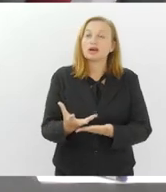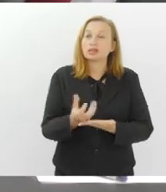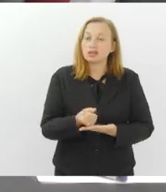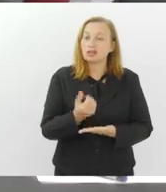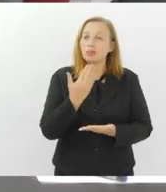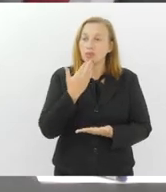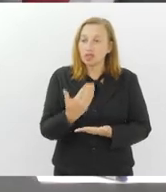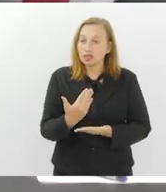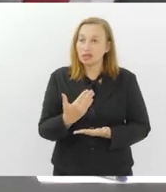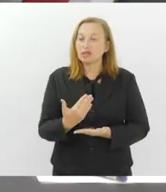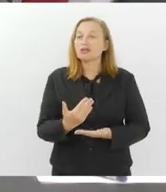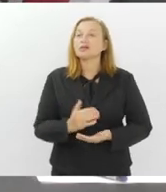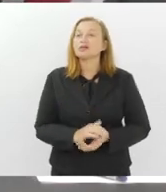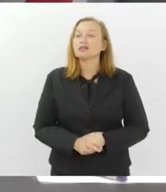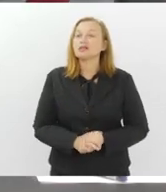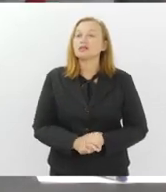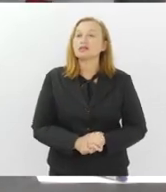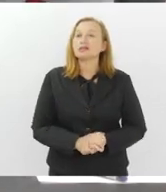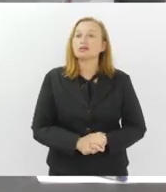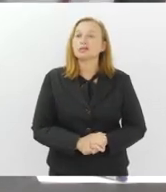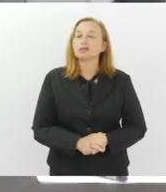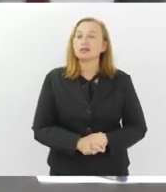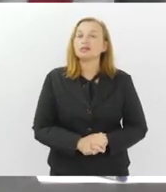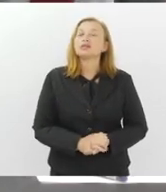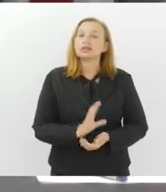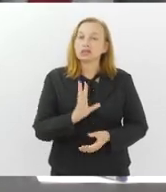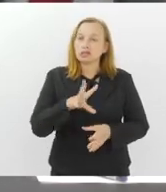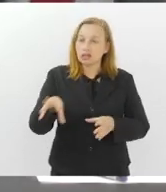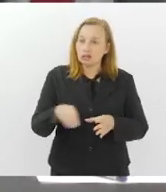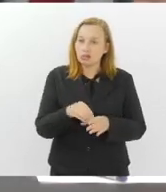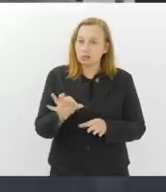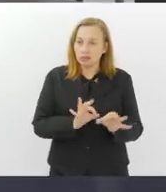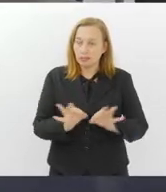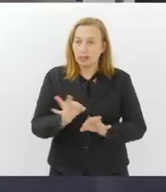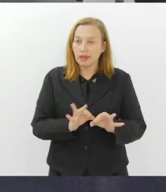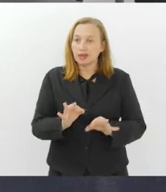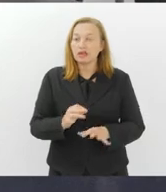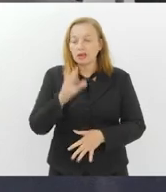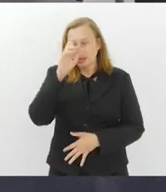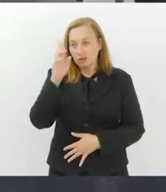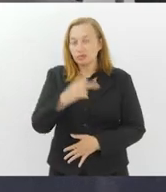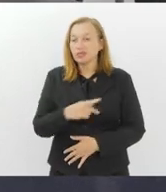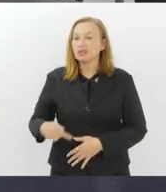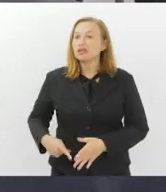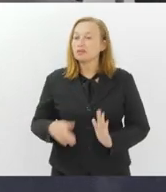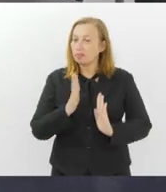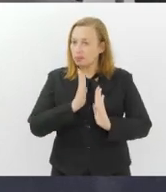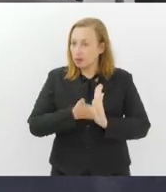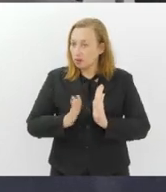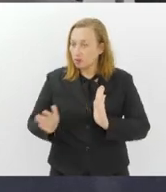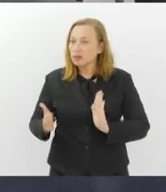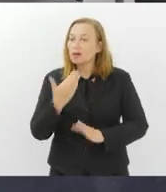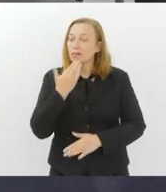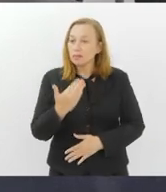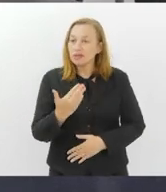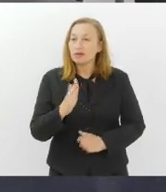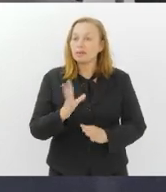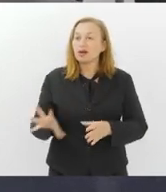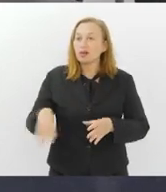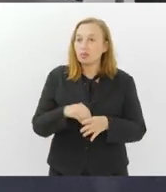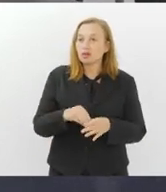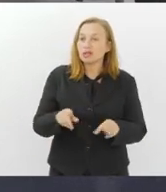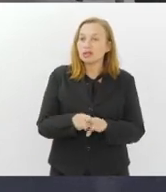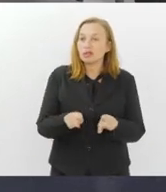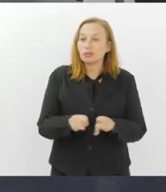pedido, ratificando que está no plano de trabalho. Perfeito. Senhor presidente, pela ordem, pedi para incluir também o